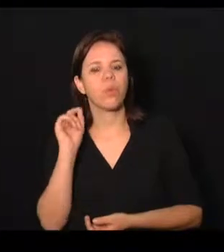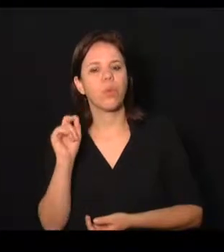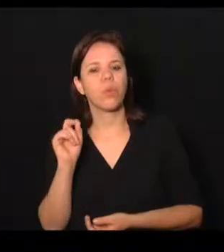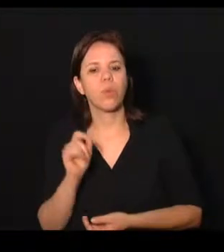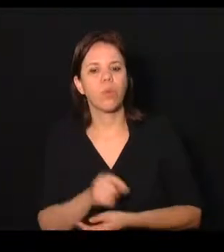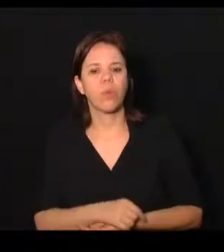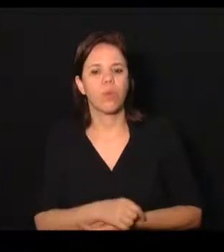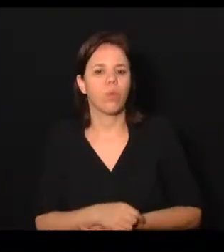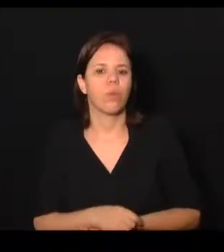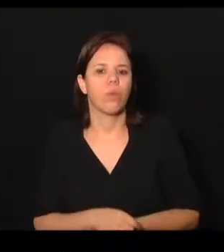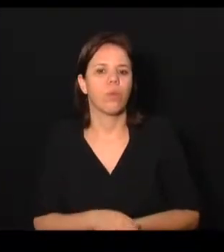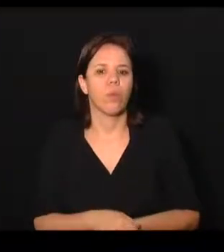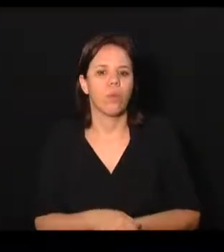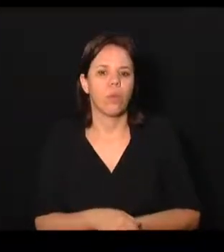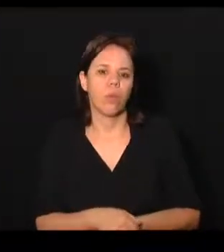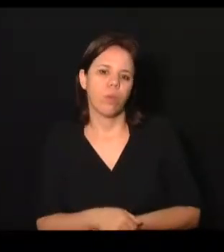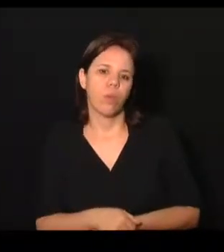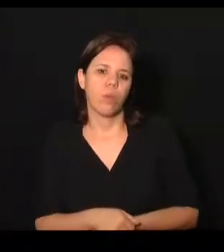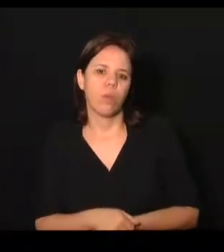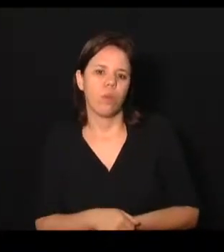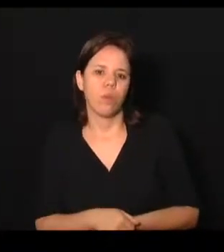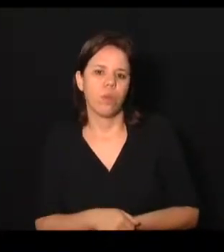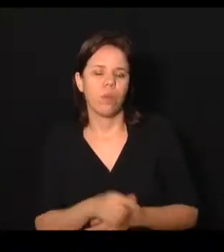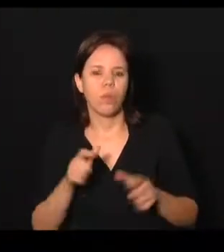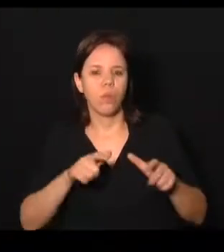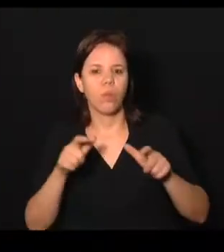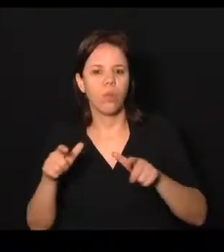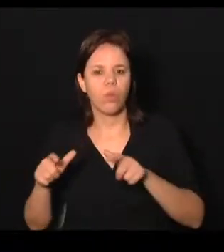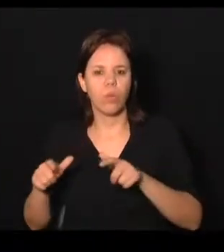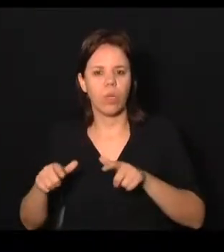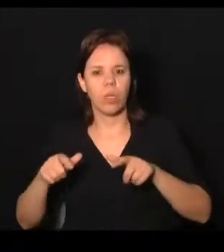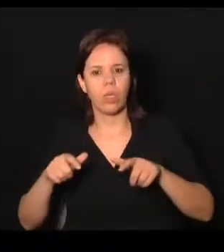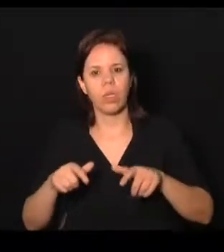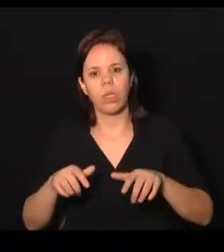me reporto, as grades aqui na frente